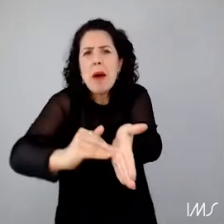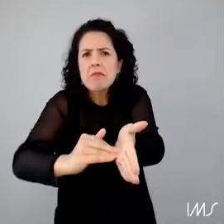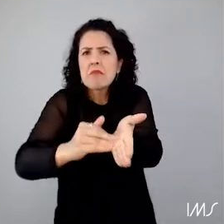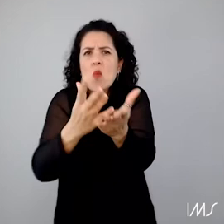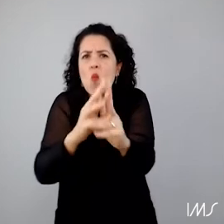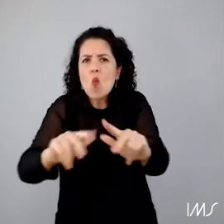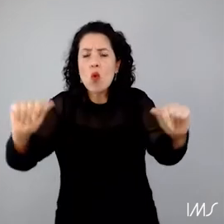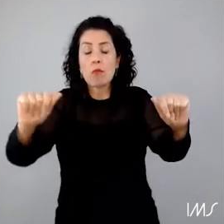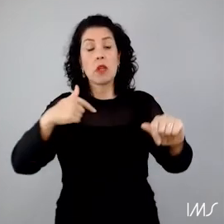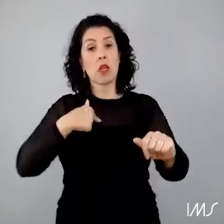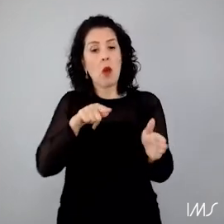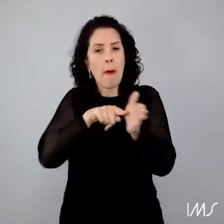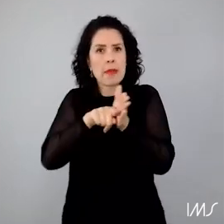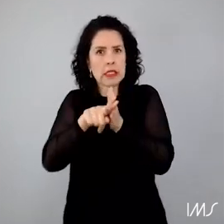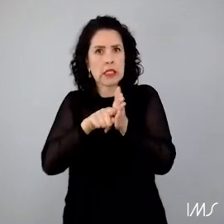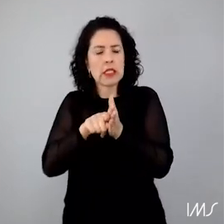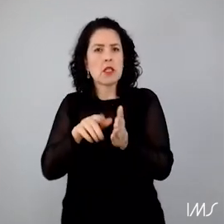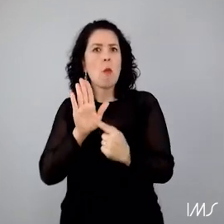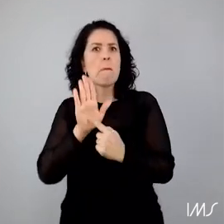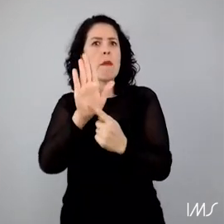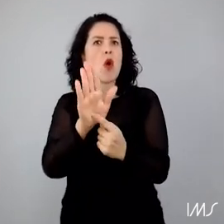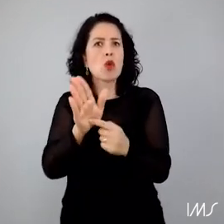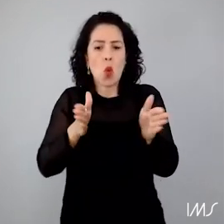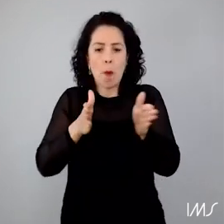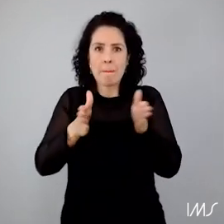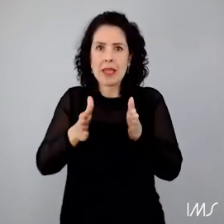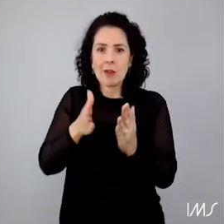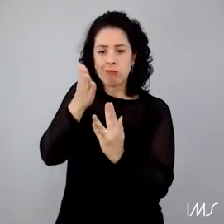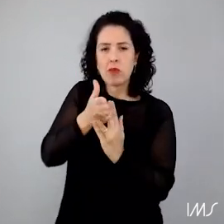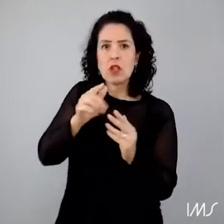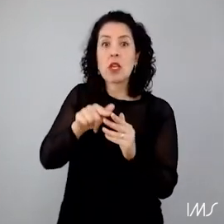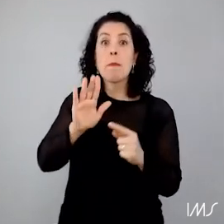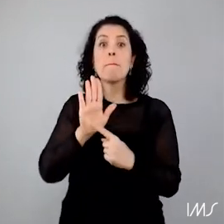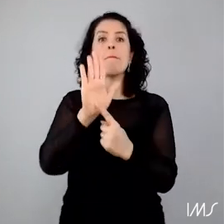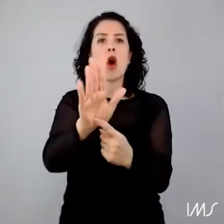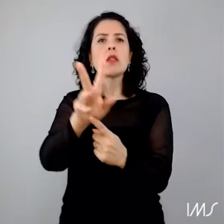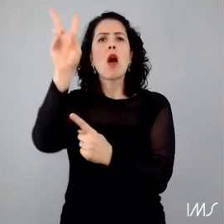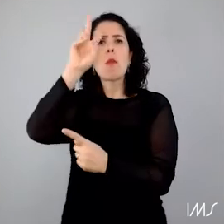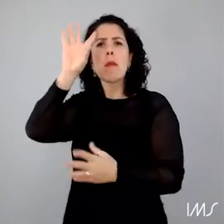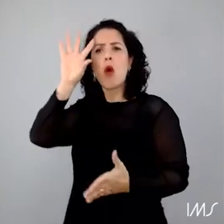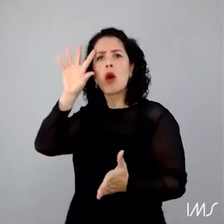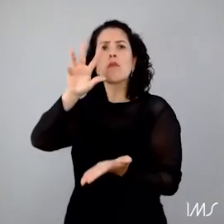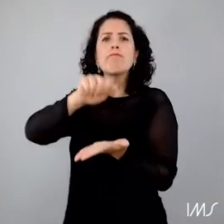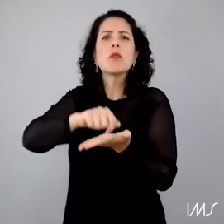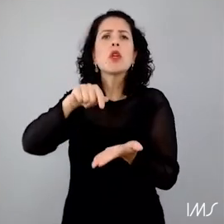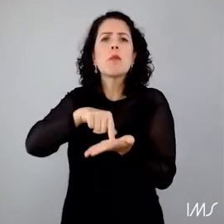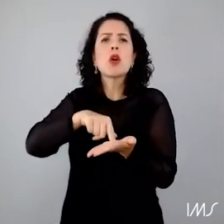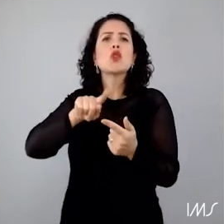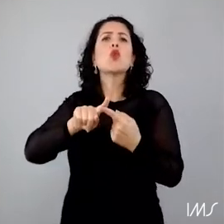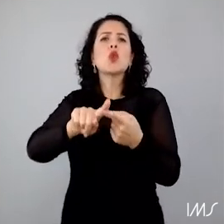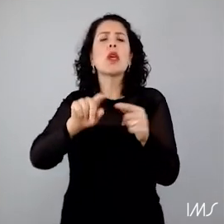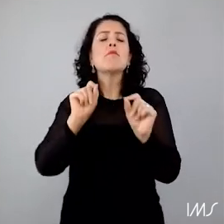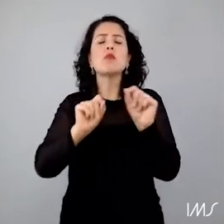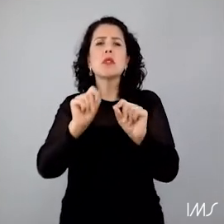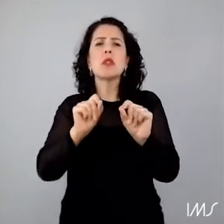Na minha pesquisa, então, eu relevei um hiato, né? A Eliana já falou desse hiato de registro e memória, que diz respeito a